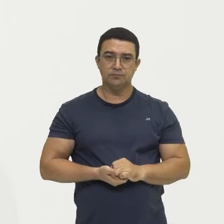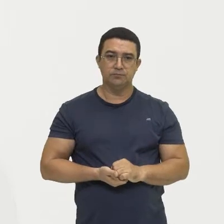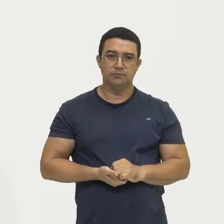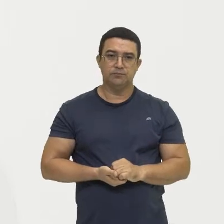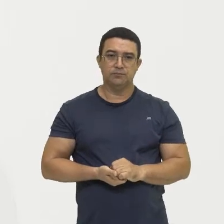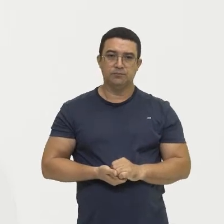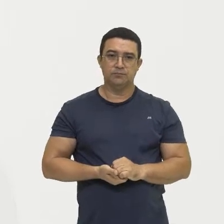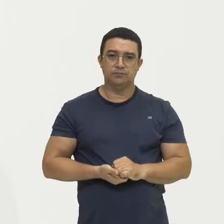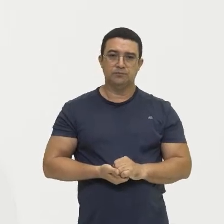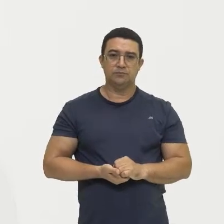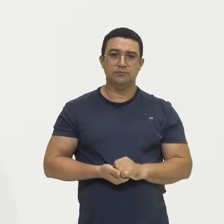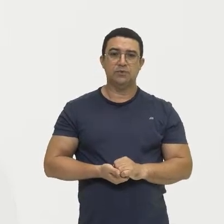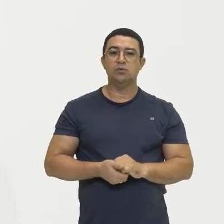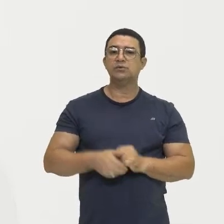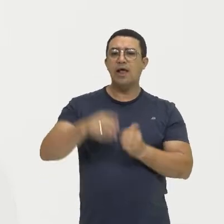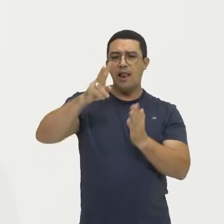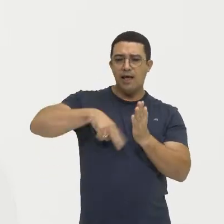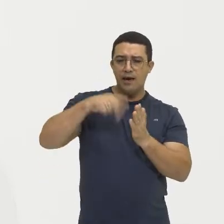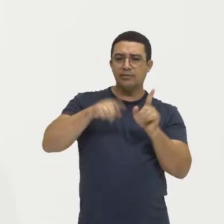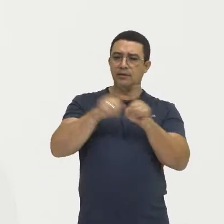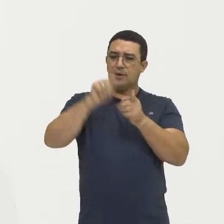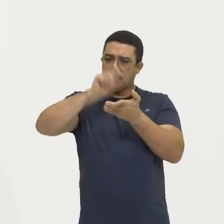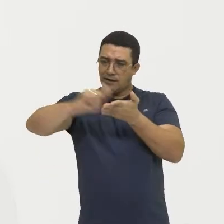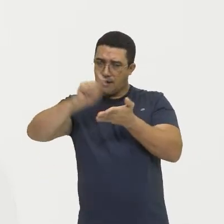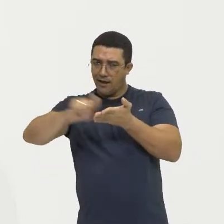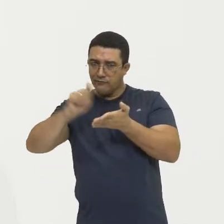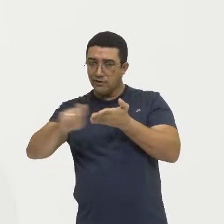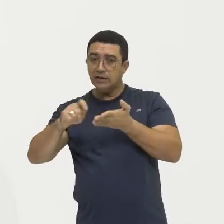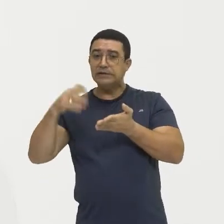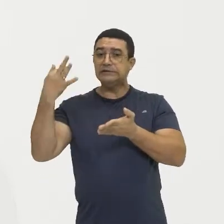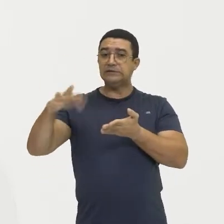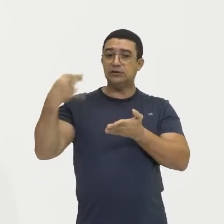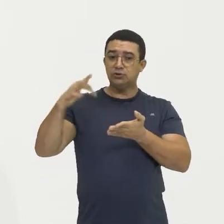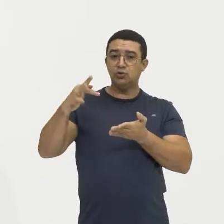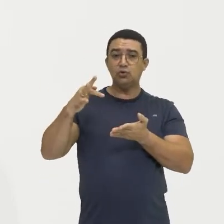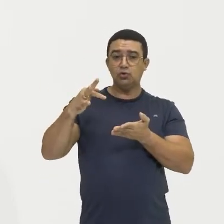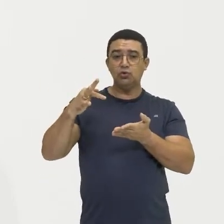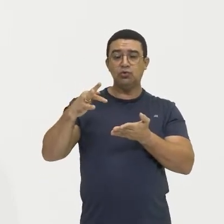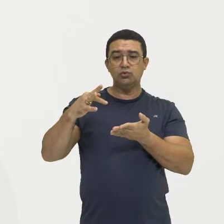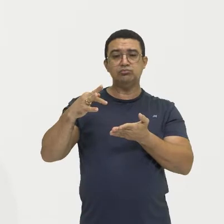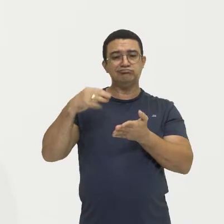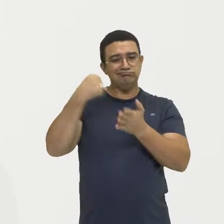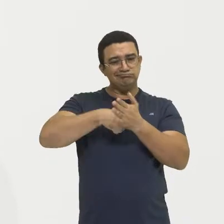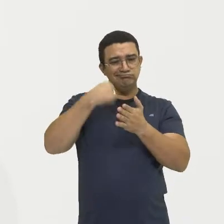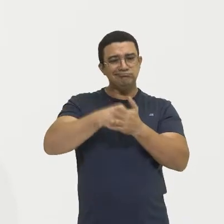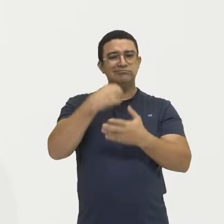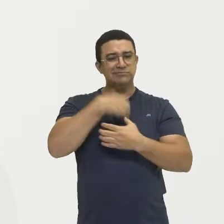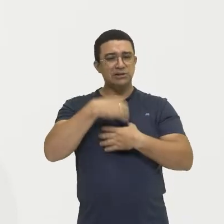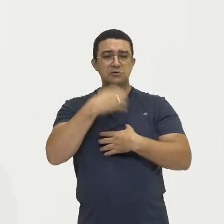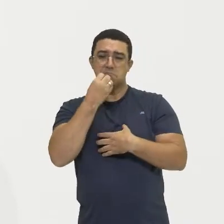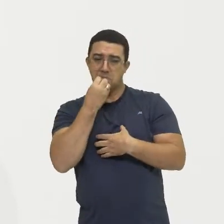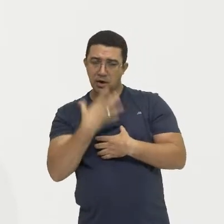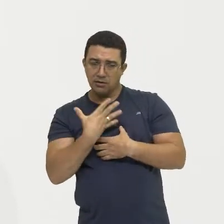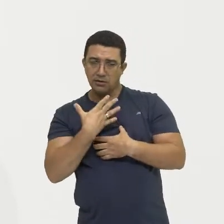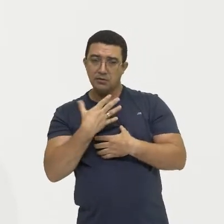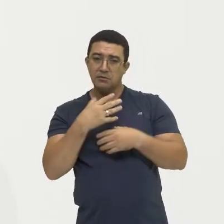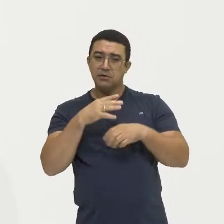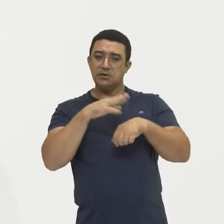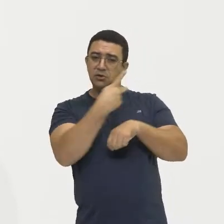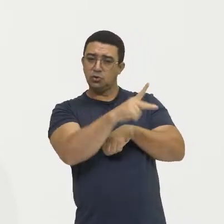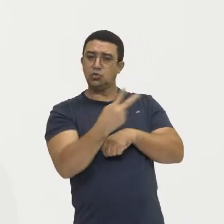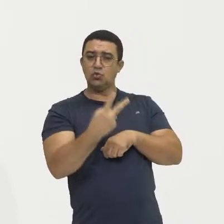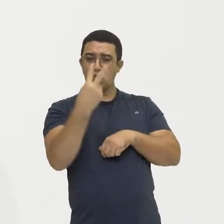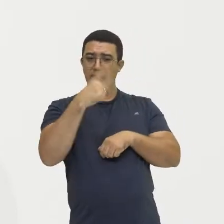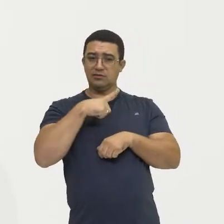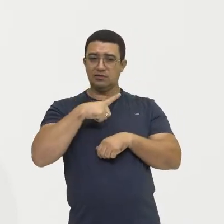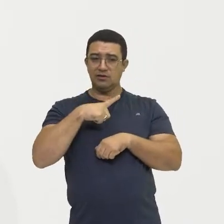escreve, na dor lida sentem bem, não as duas que ele teve, mas só a que eles não têm.